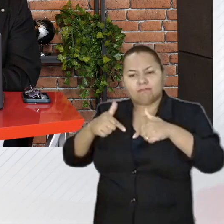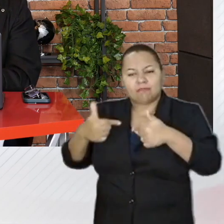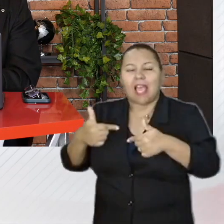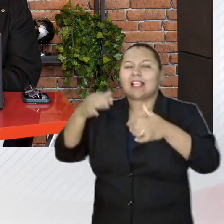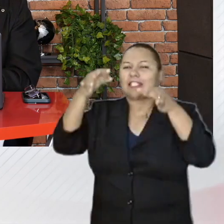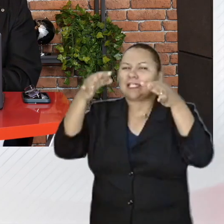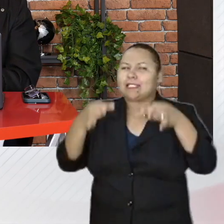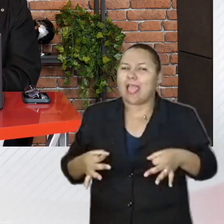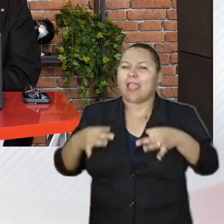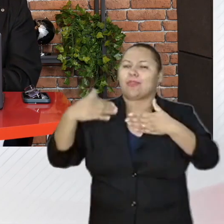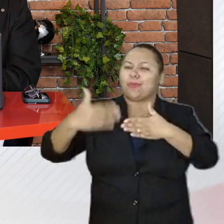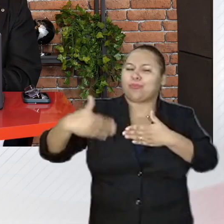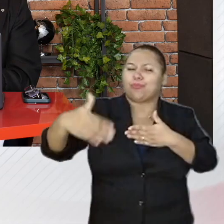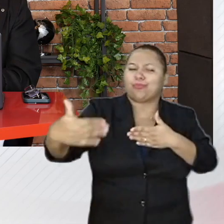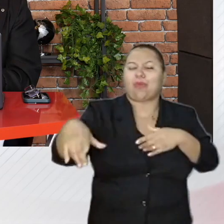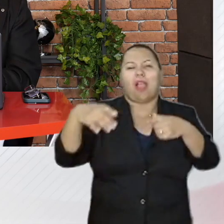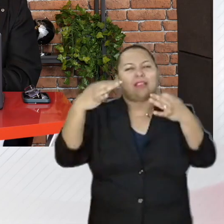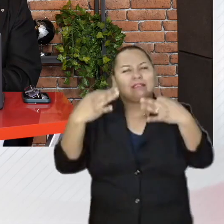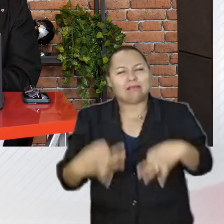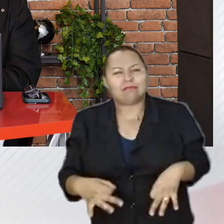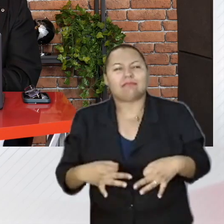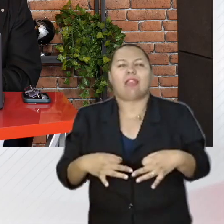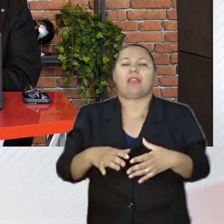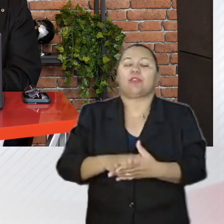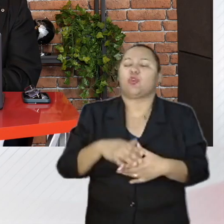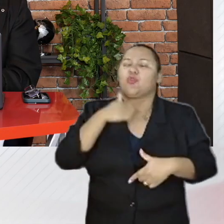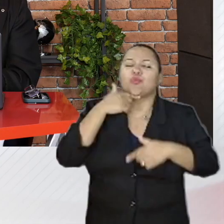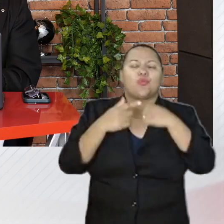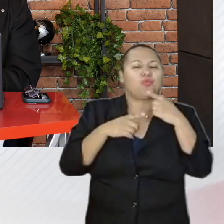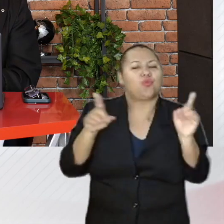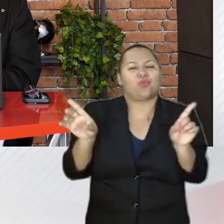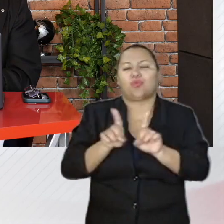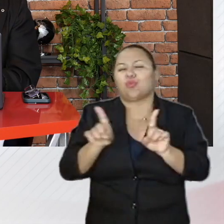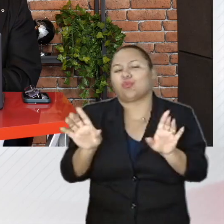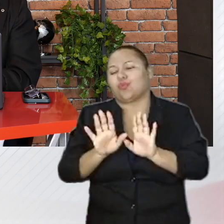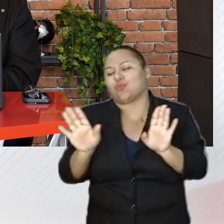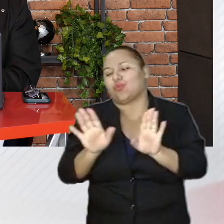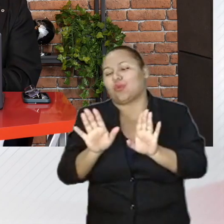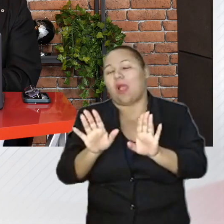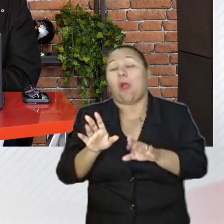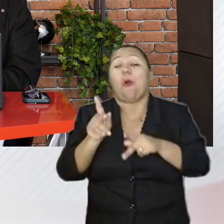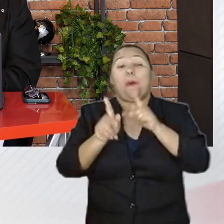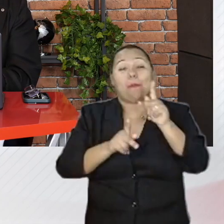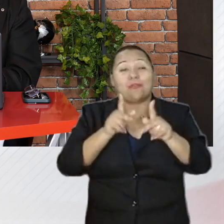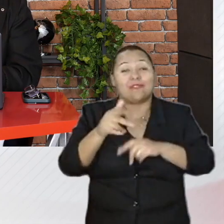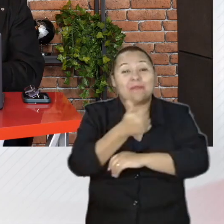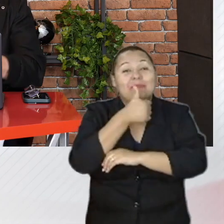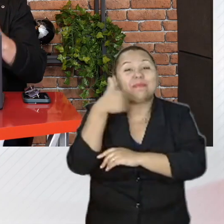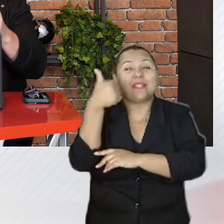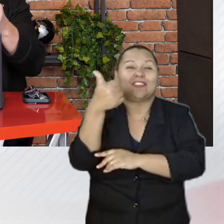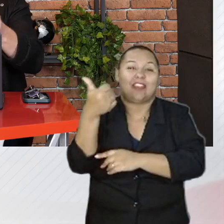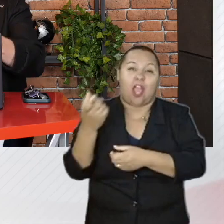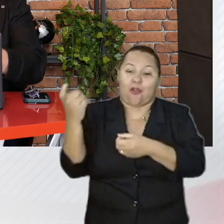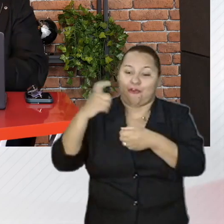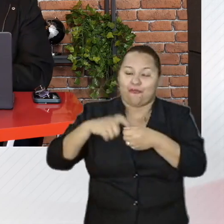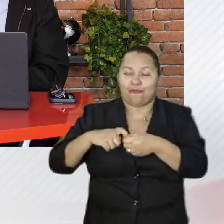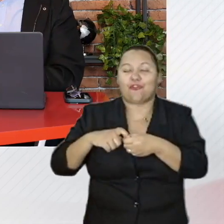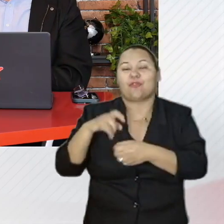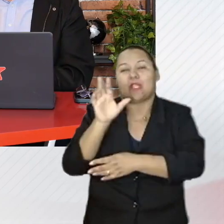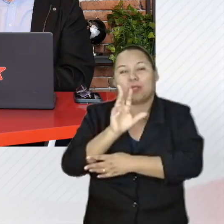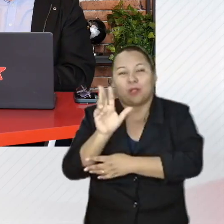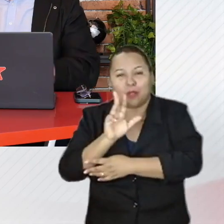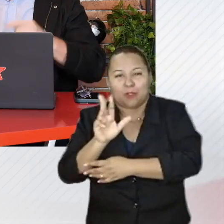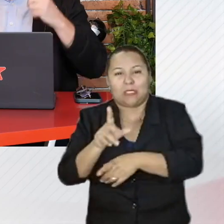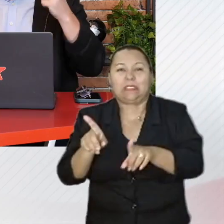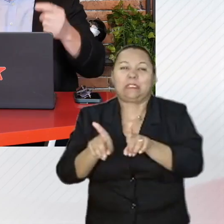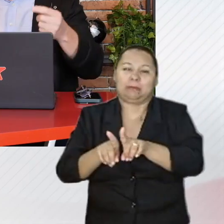vez mais, e não tenho dúvida que a vida do povo vai melhorar cada vez mais com a volta do Lula. E a reforma tributária é um